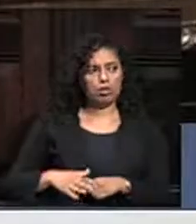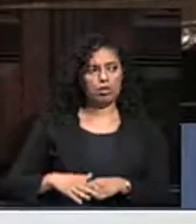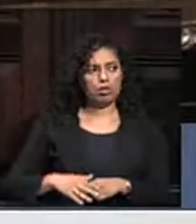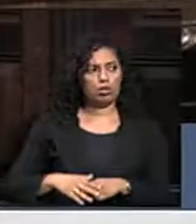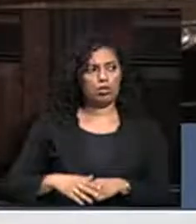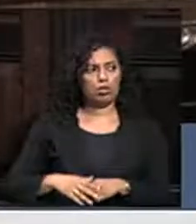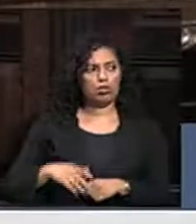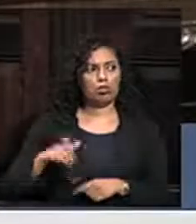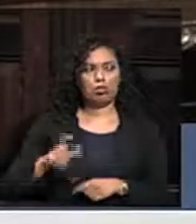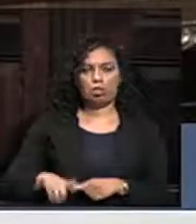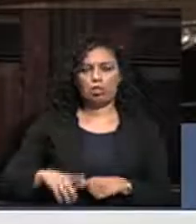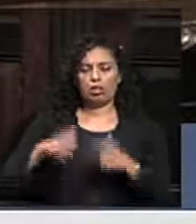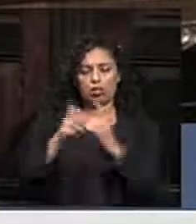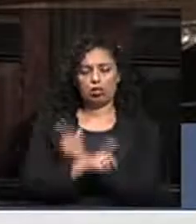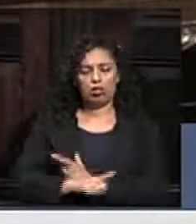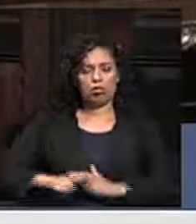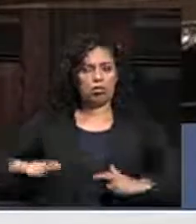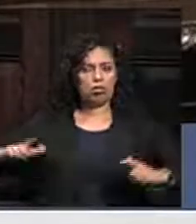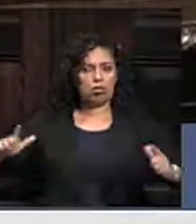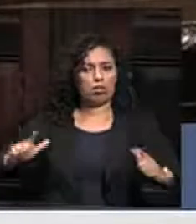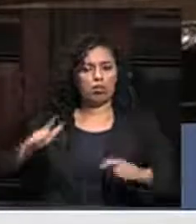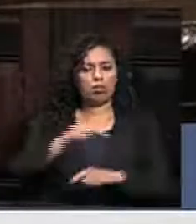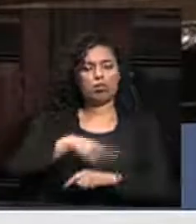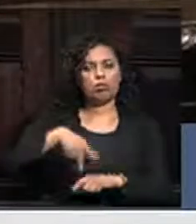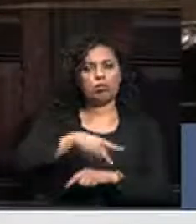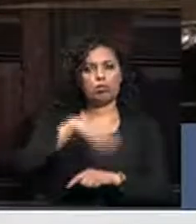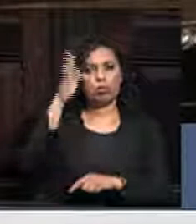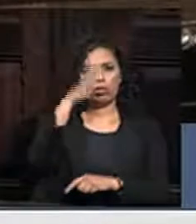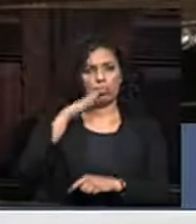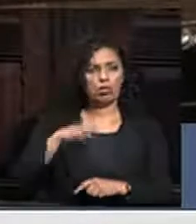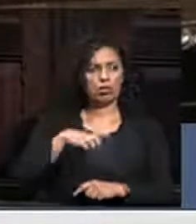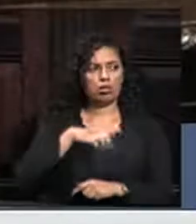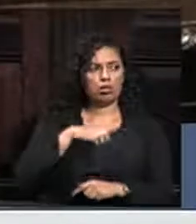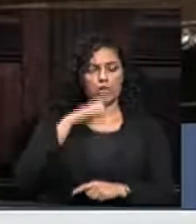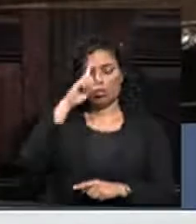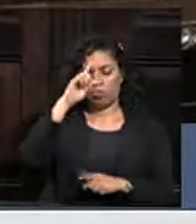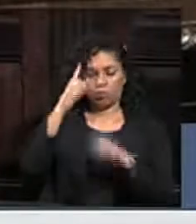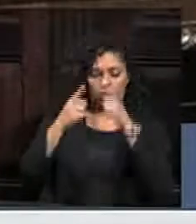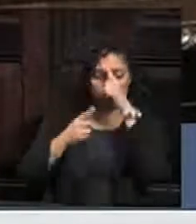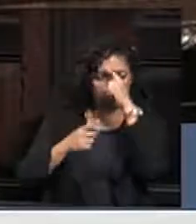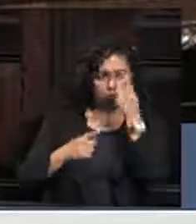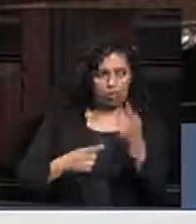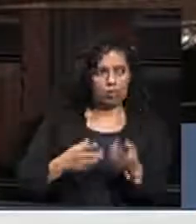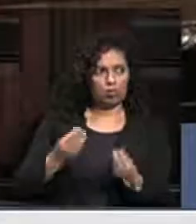é continental e desse Brasil que tem tantas lutas para conduzir. Muito obrigada.